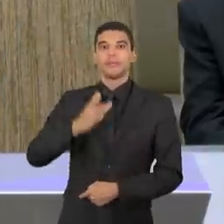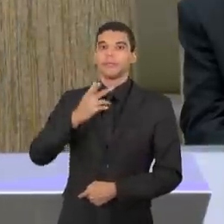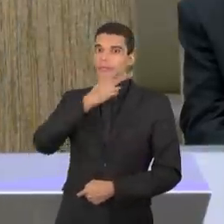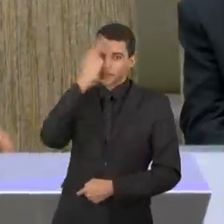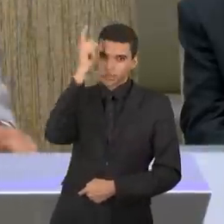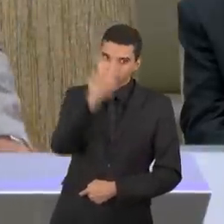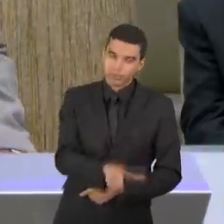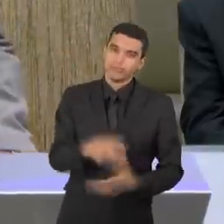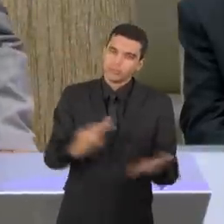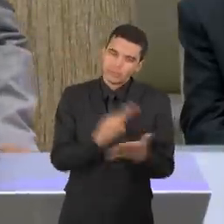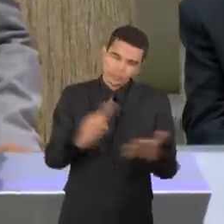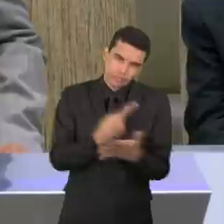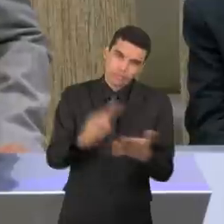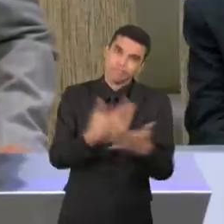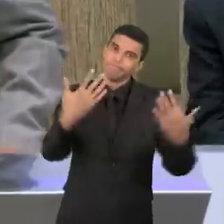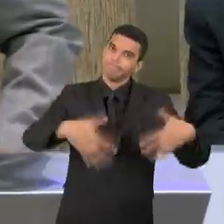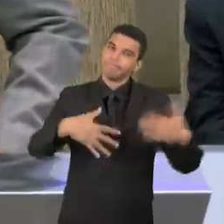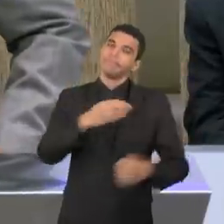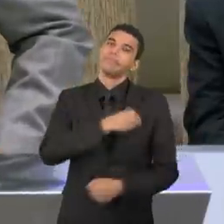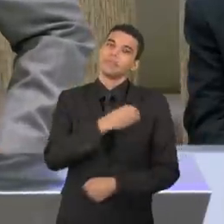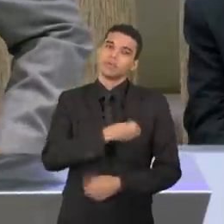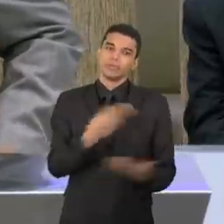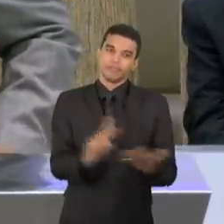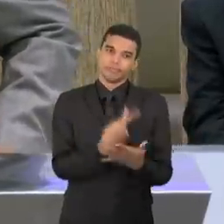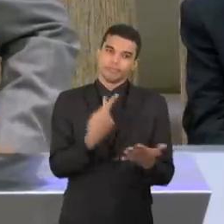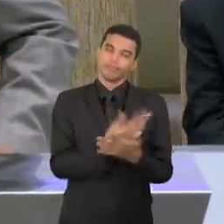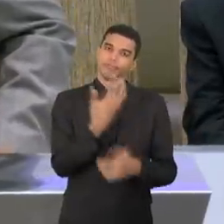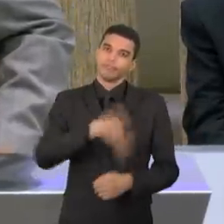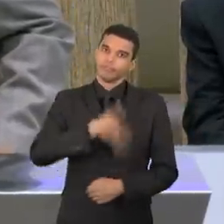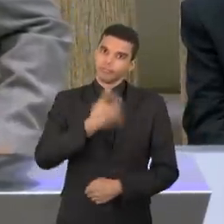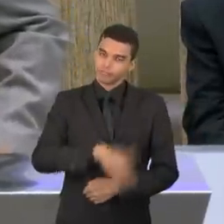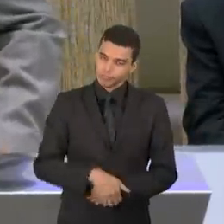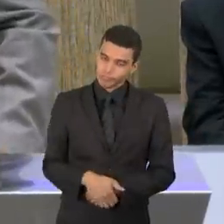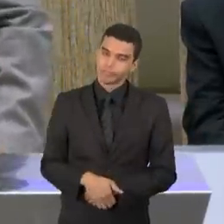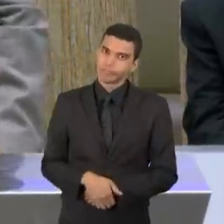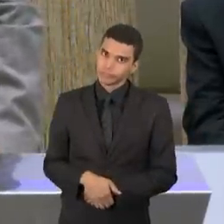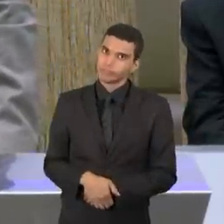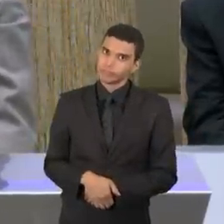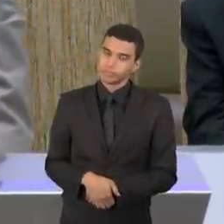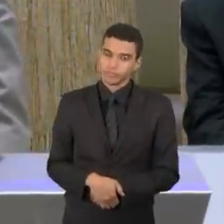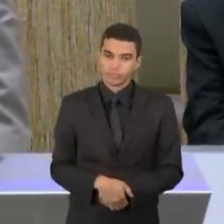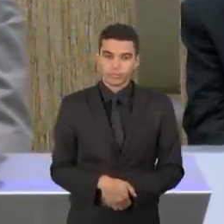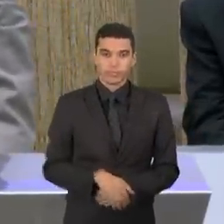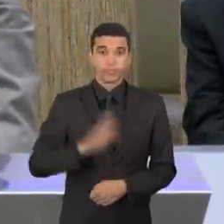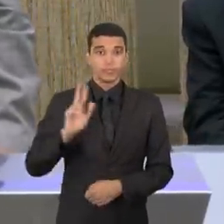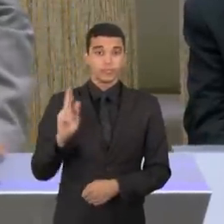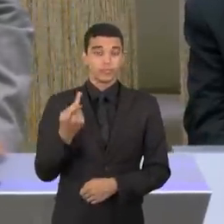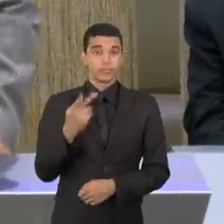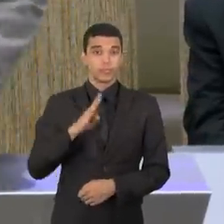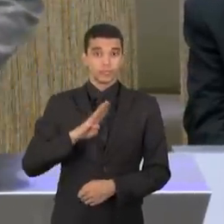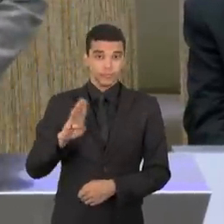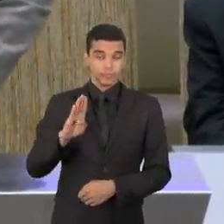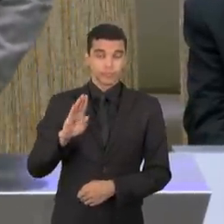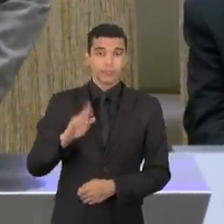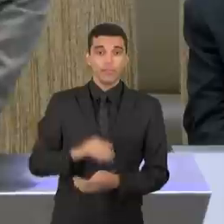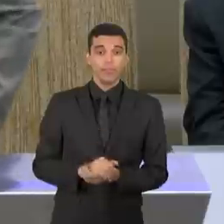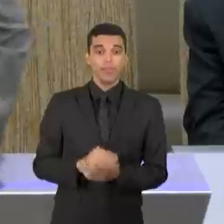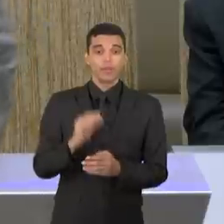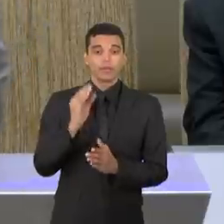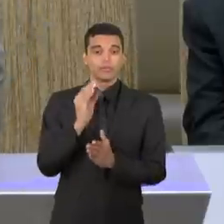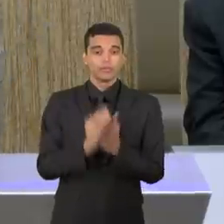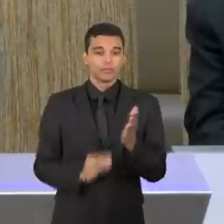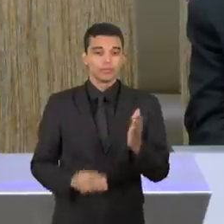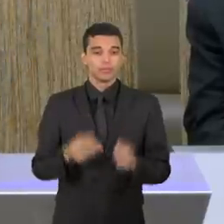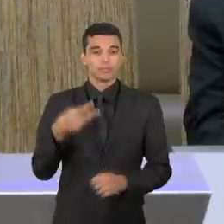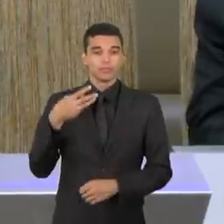Abacuque, no capítulo 1, versículo 2, 3 e 4, ele chega até